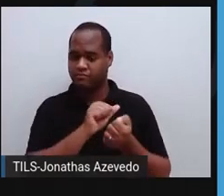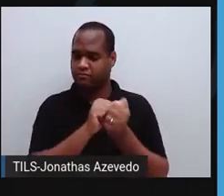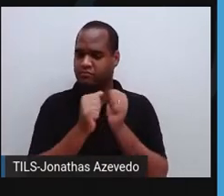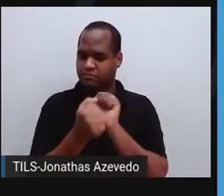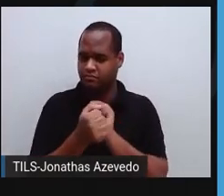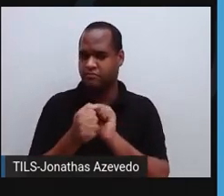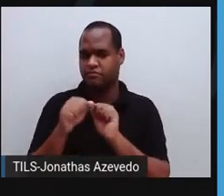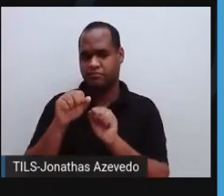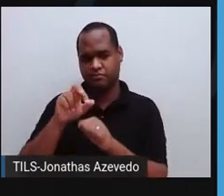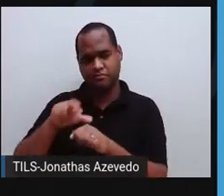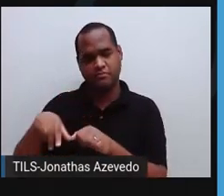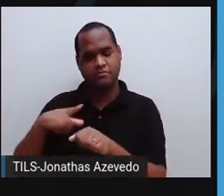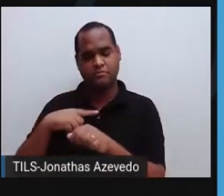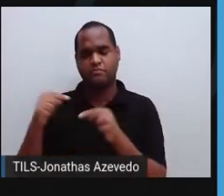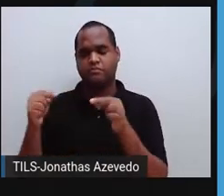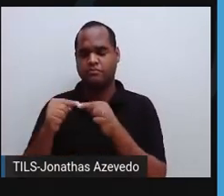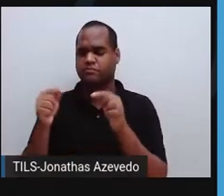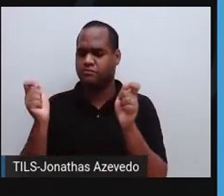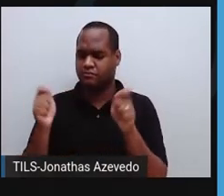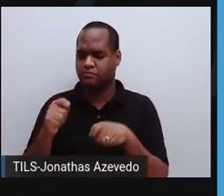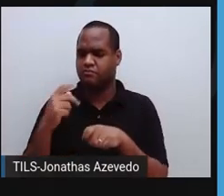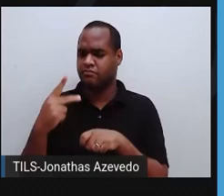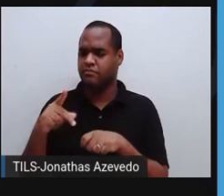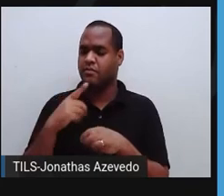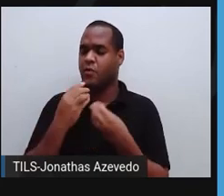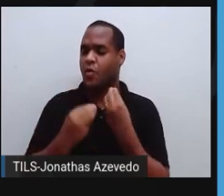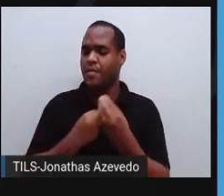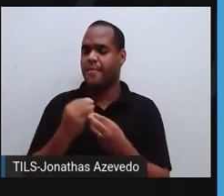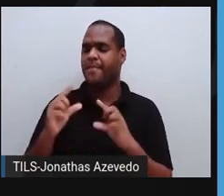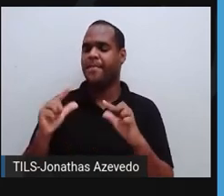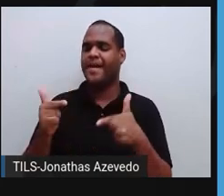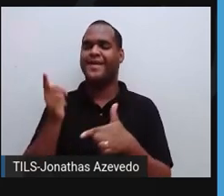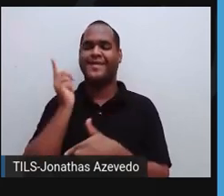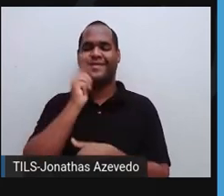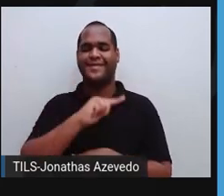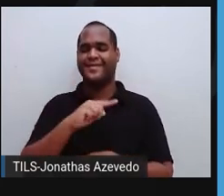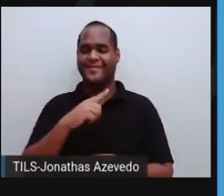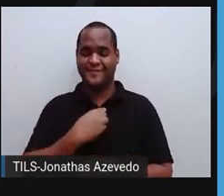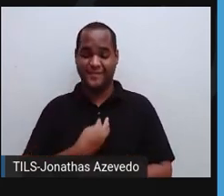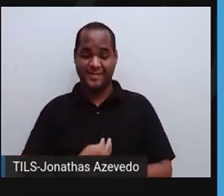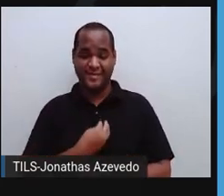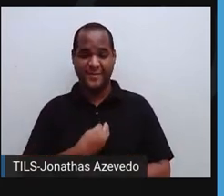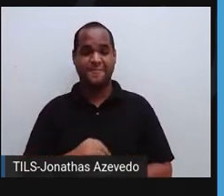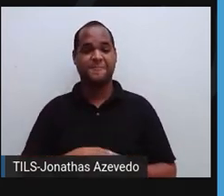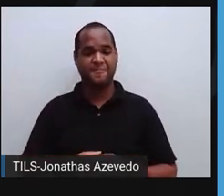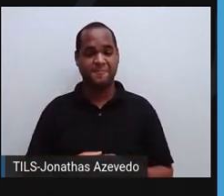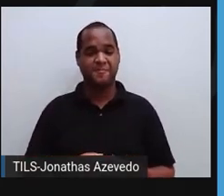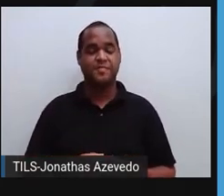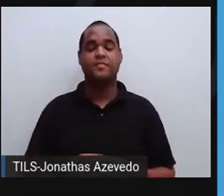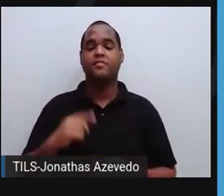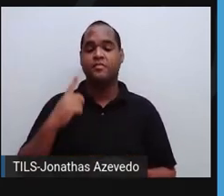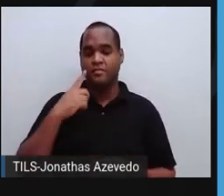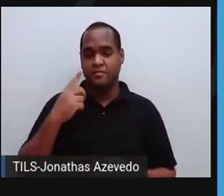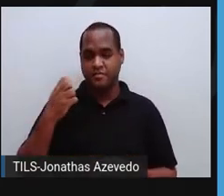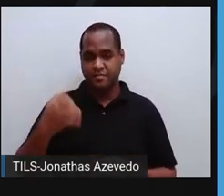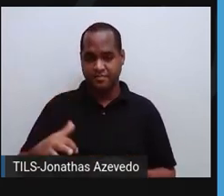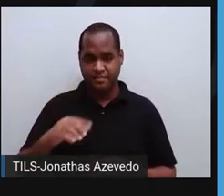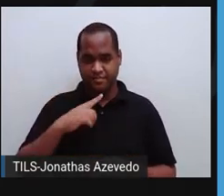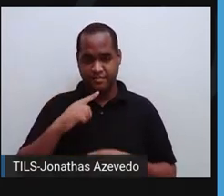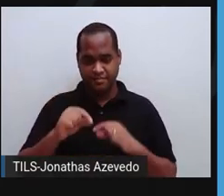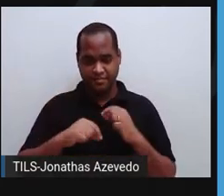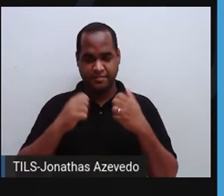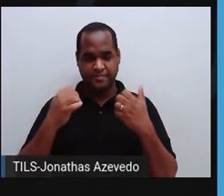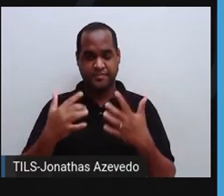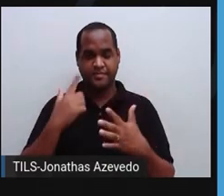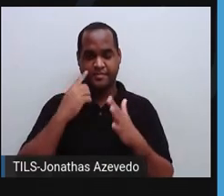que esse ser vivo tem garante a ele maior sucesso de sobrevivência. O que a gente chama que é o conceito